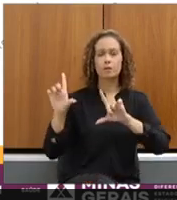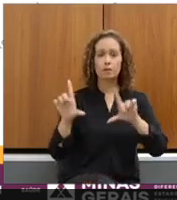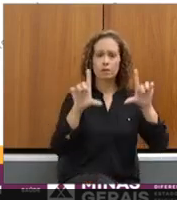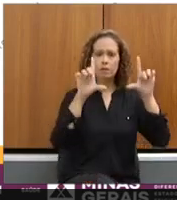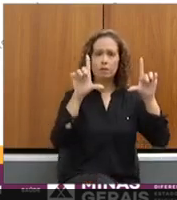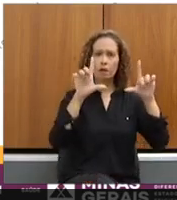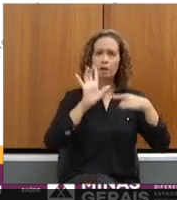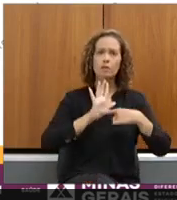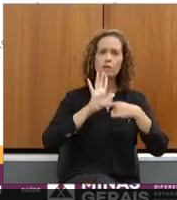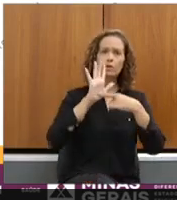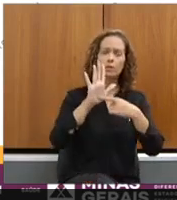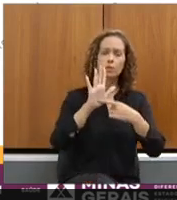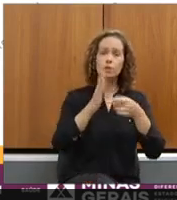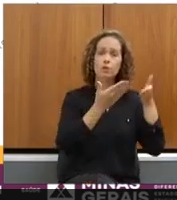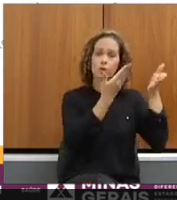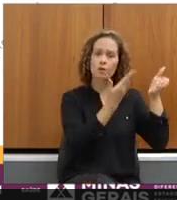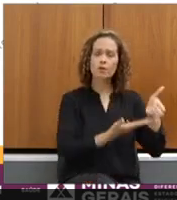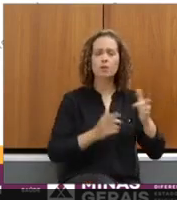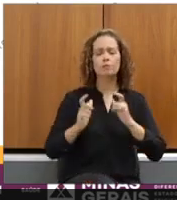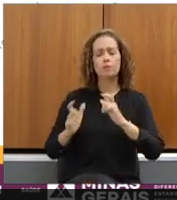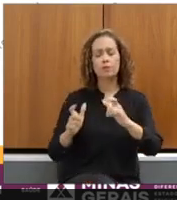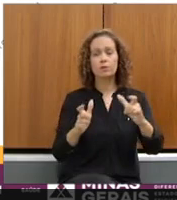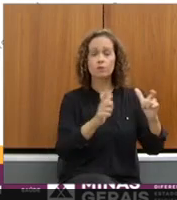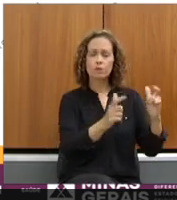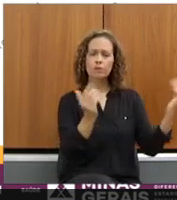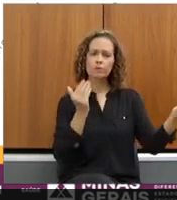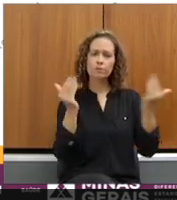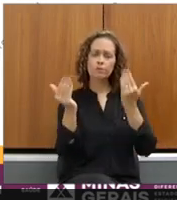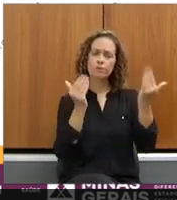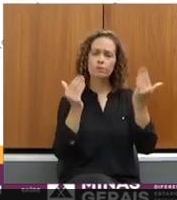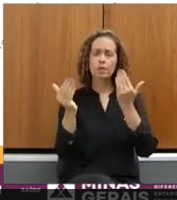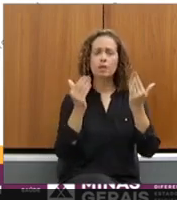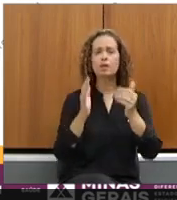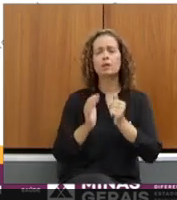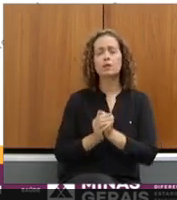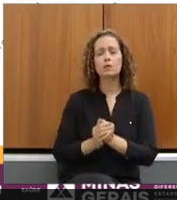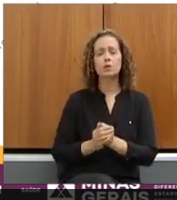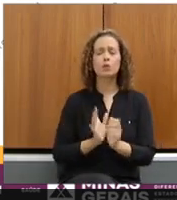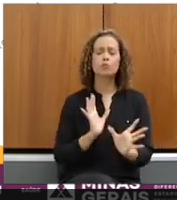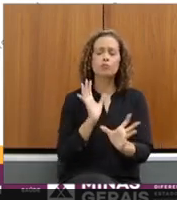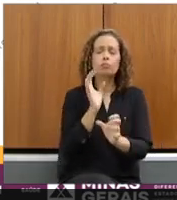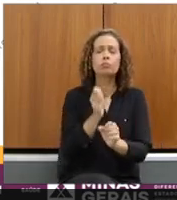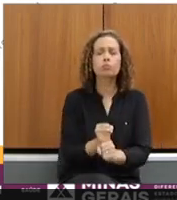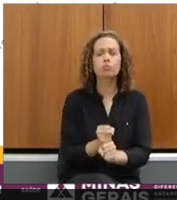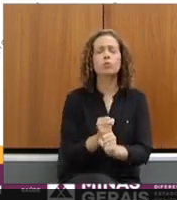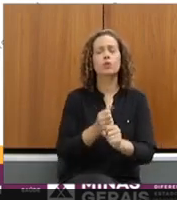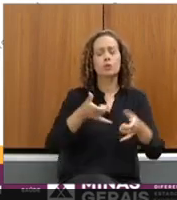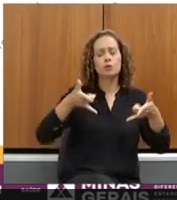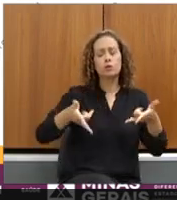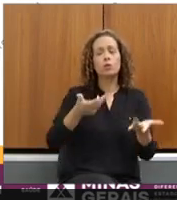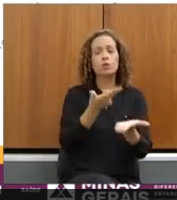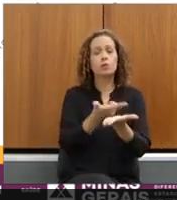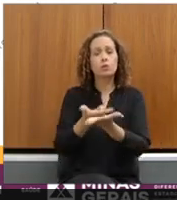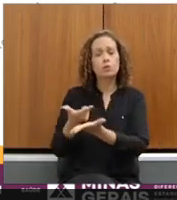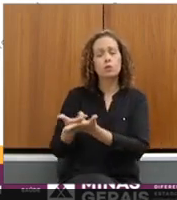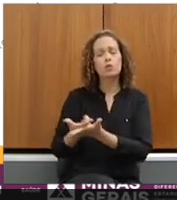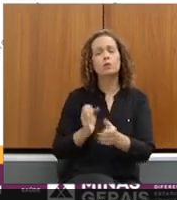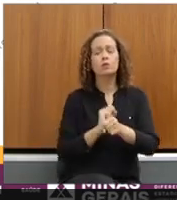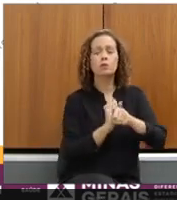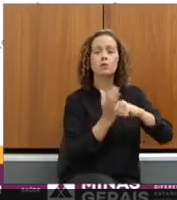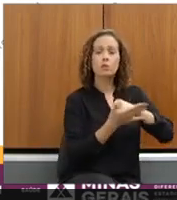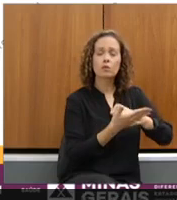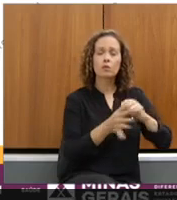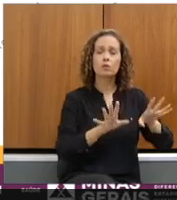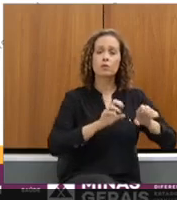ele consolida essas regiões comparando a taxa de ocupação de leitos Gerais com a taxa de ocupação de com vídeo ou seja